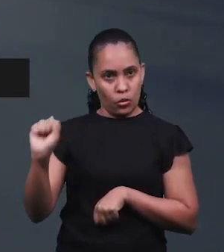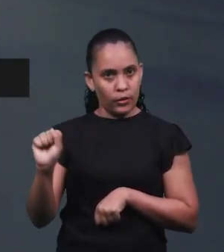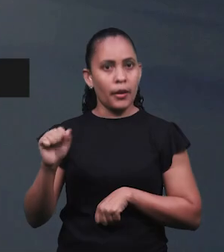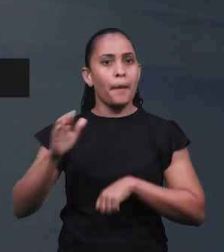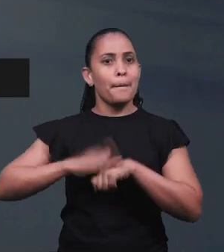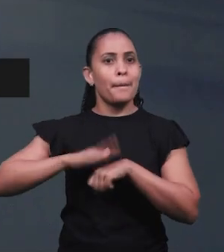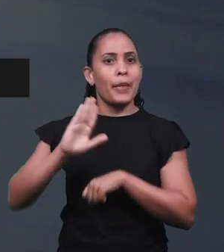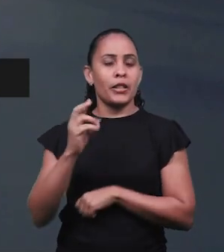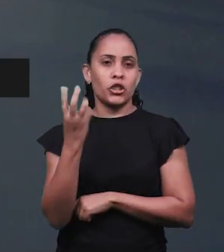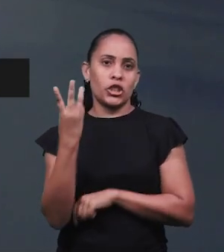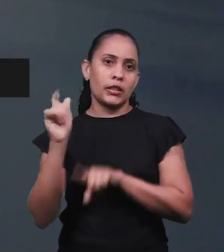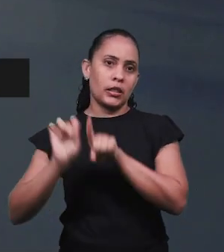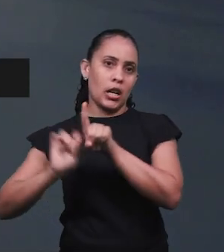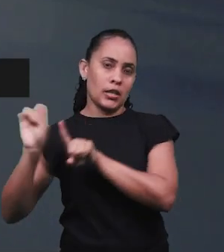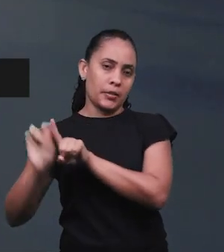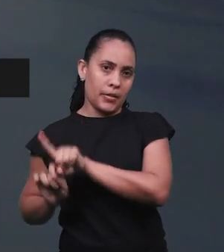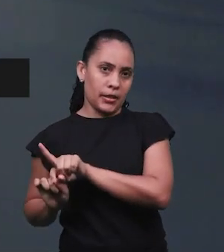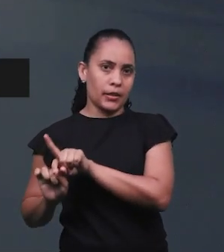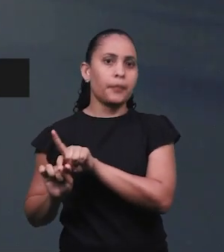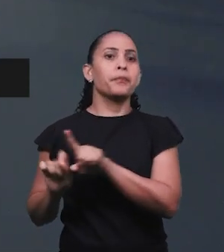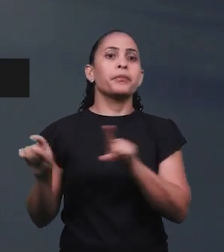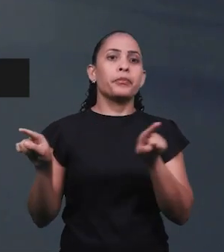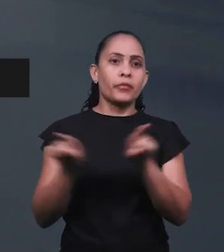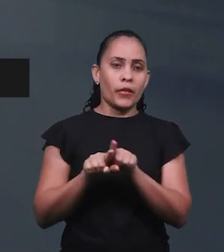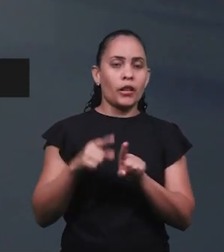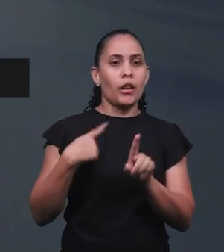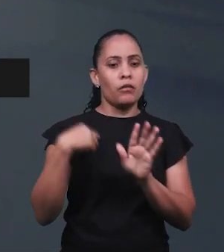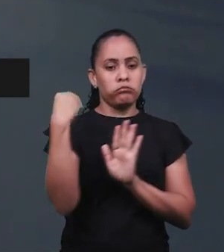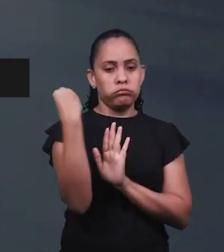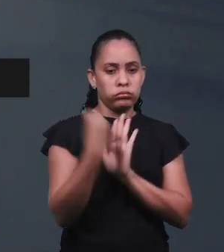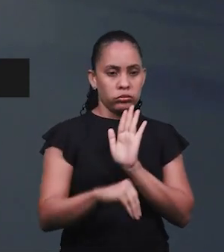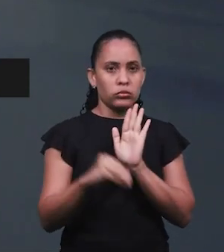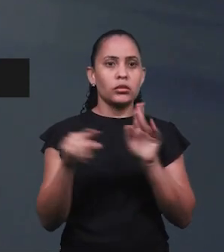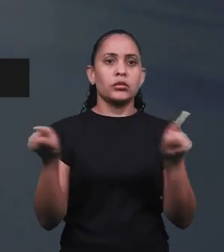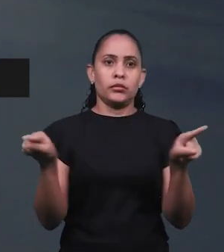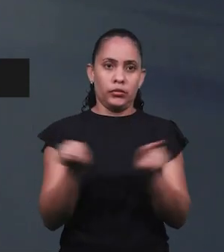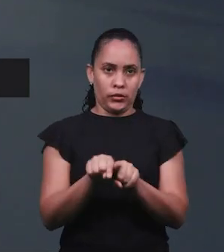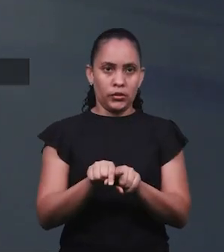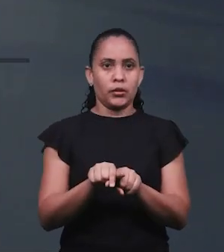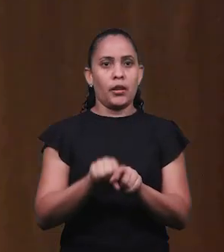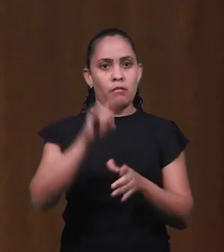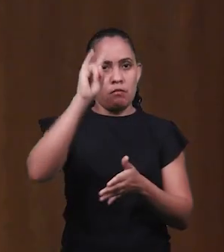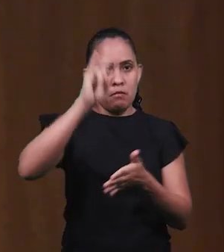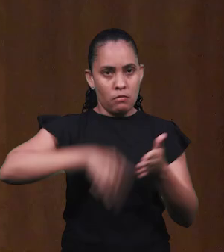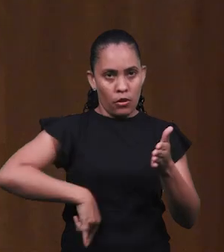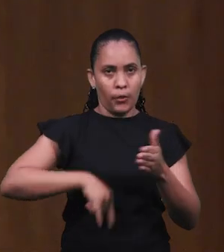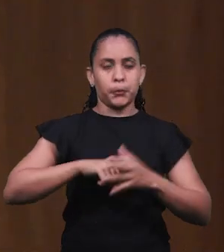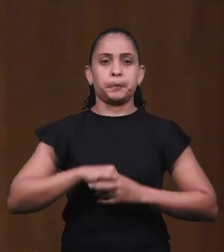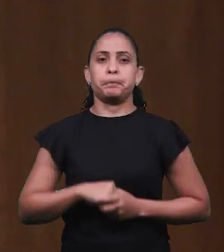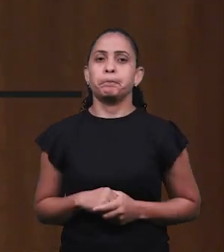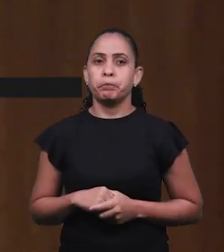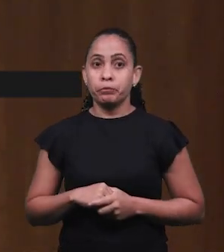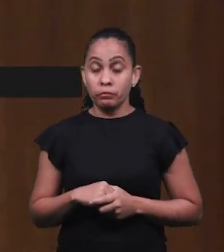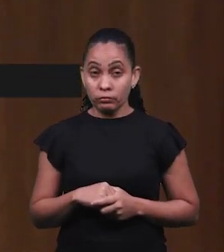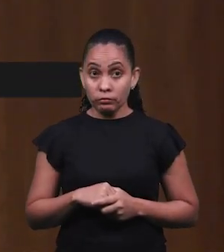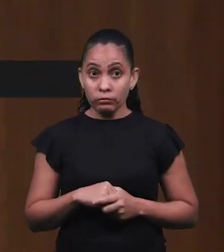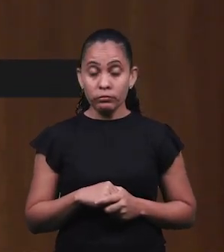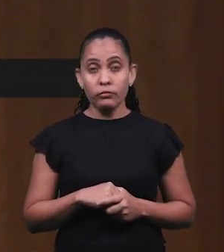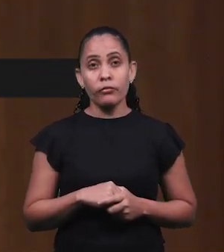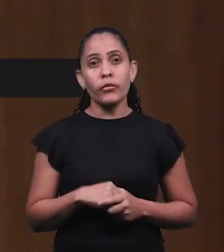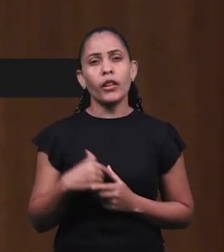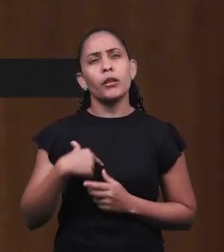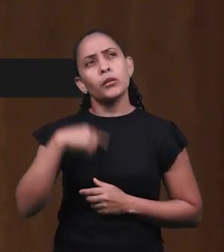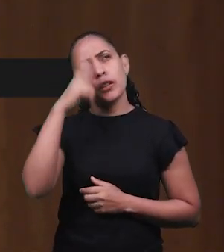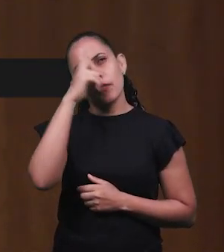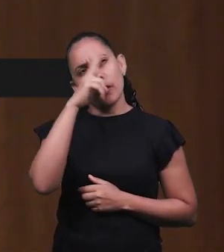3 meses. E aí o paciente tem o diagnóstico, então, de doença renal crônica. A senhora falou aí a respeito disso, eu estava